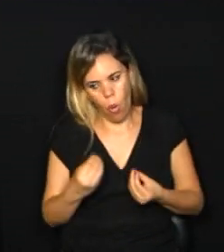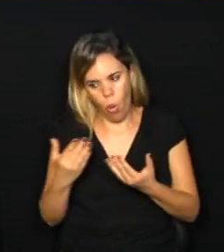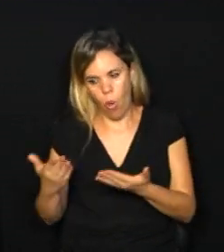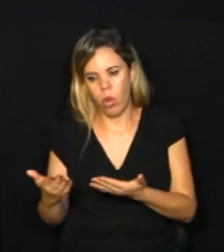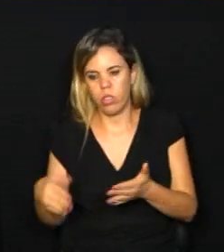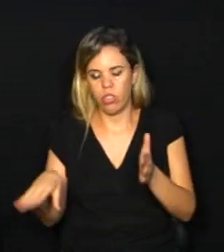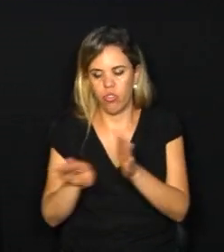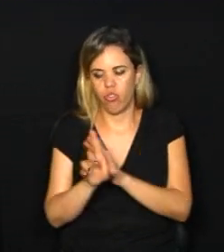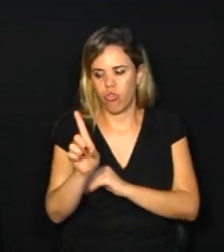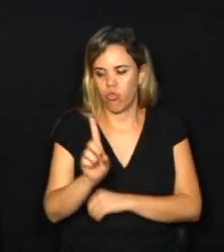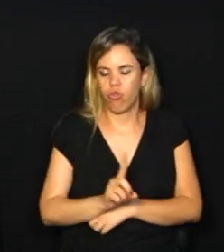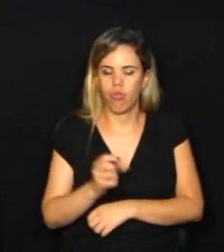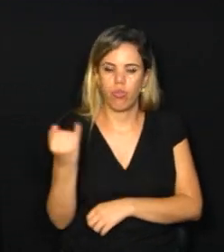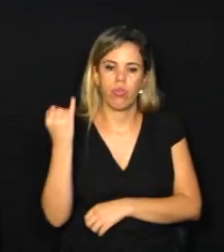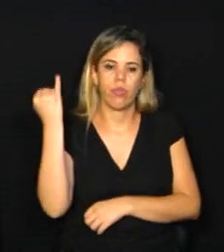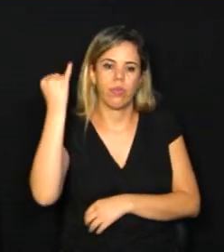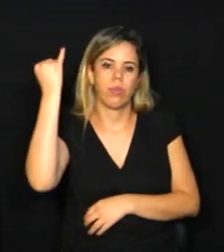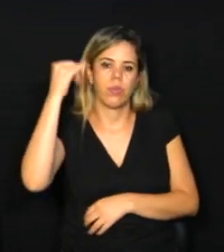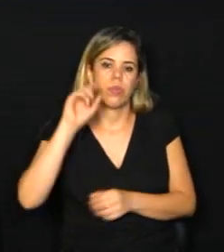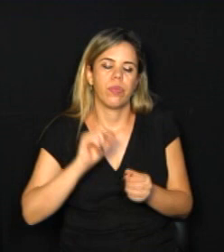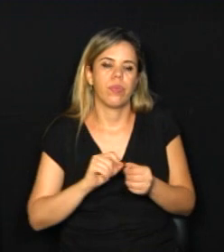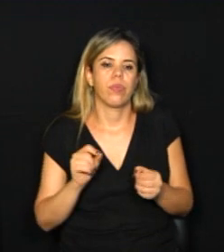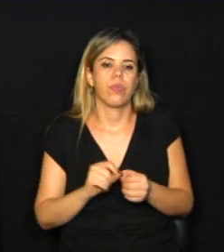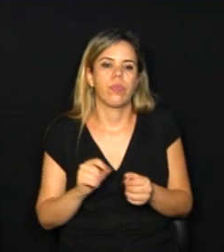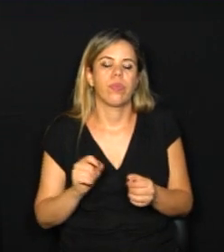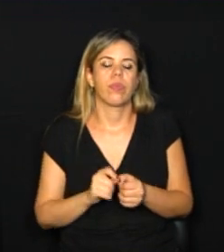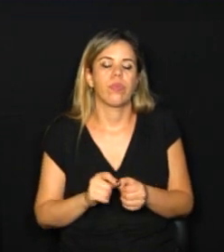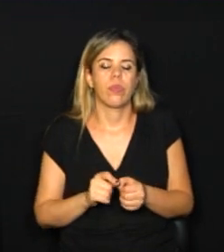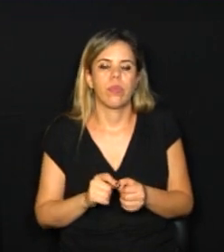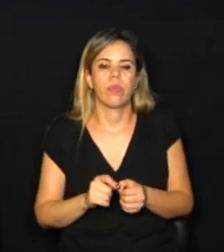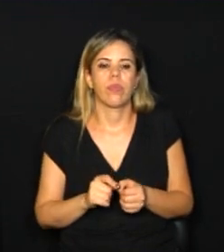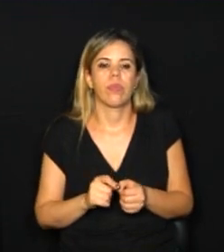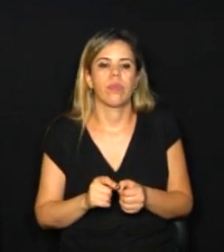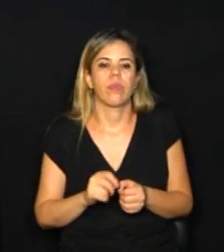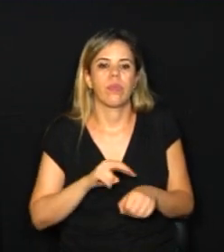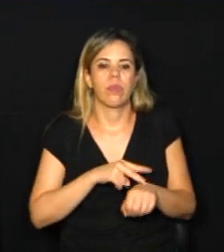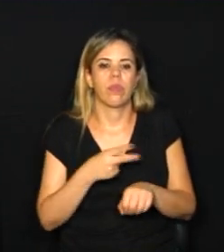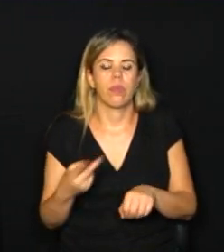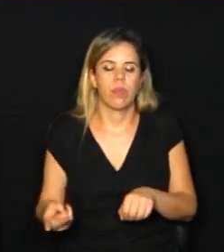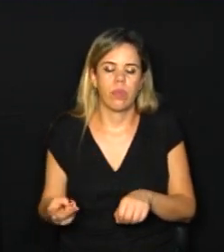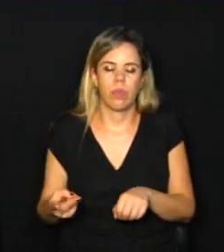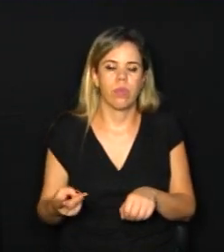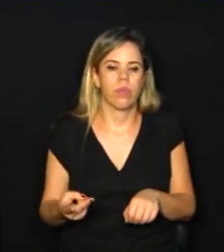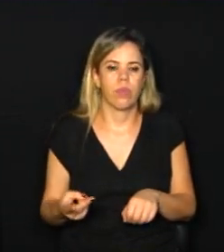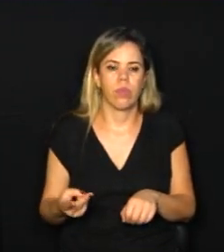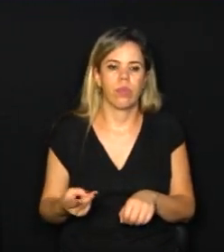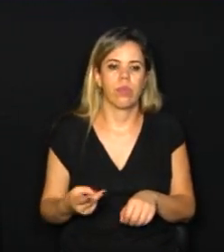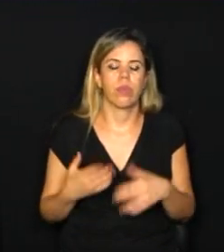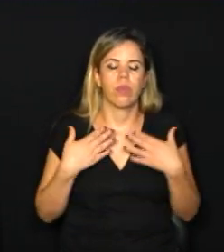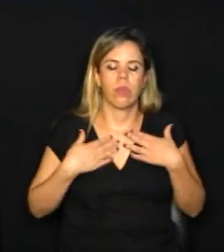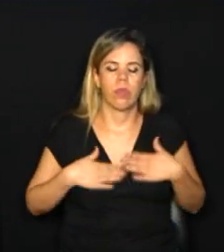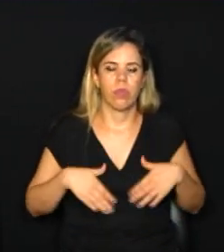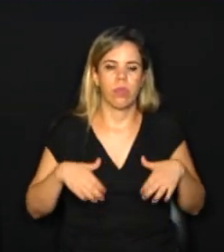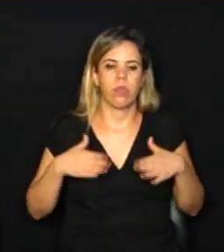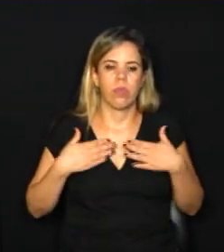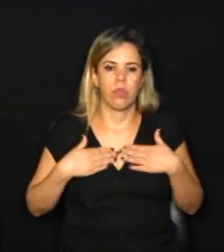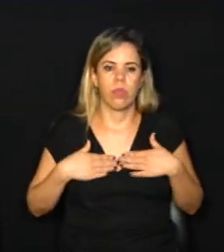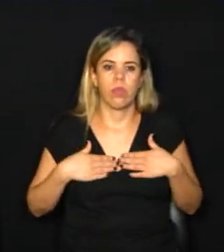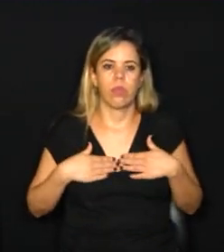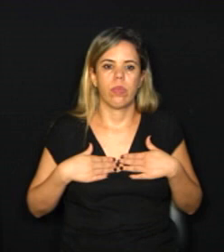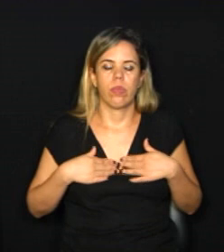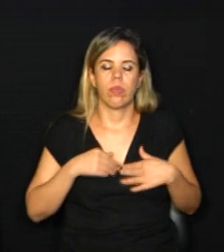está chegando, é importante a gente fazer essa passagem de bastão de maneira muito serena,